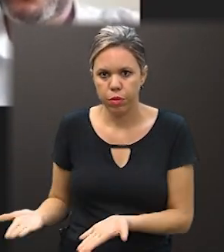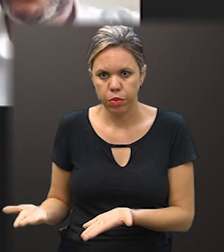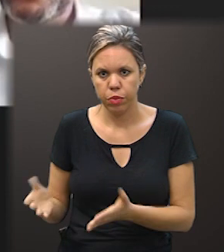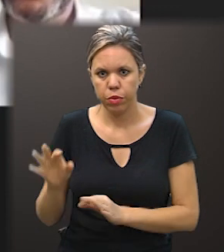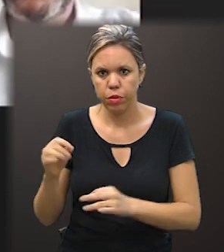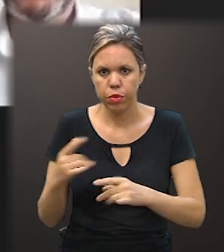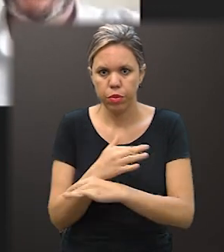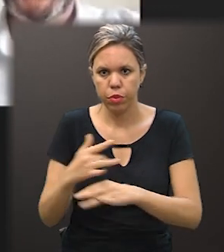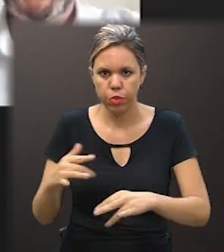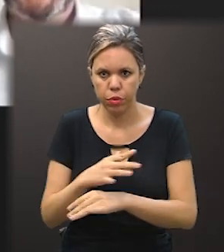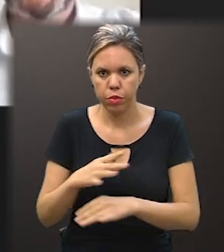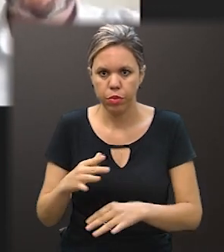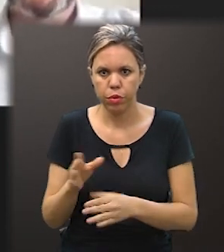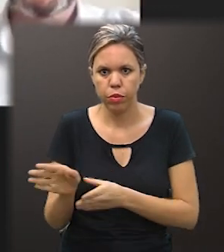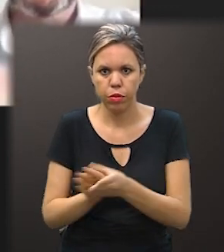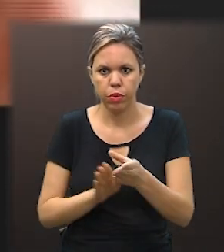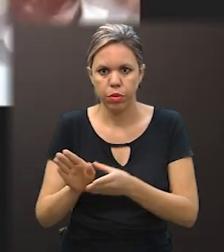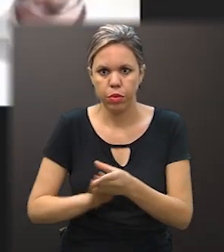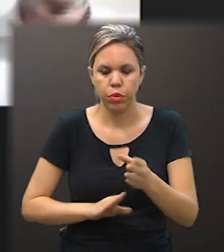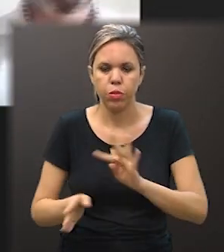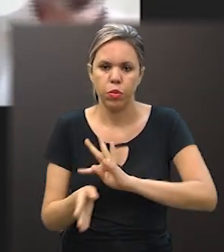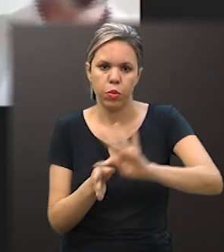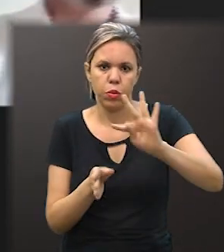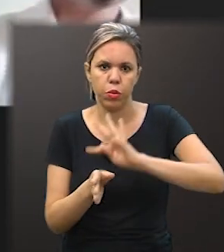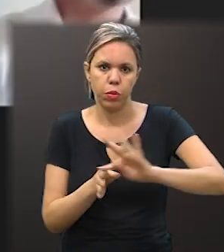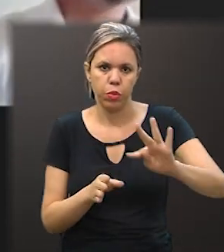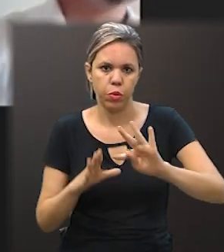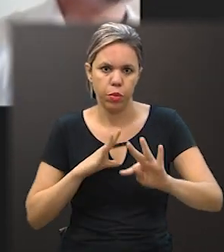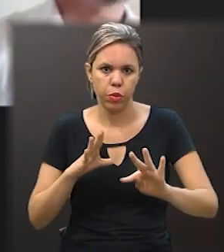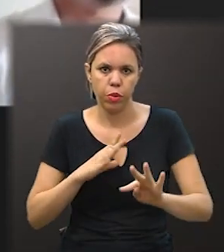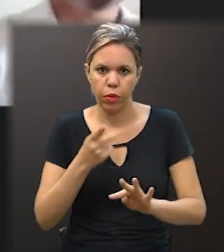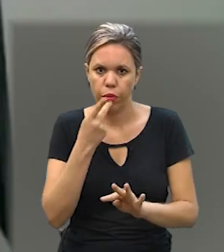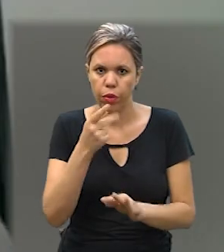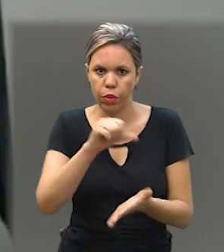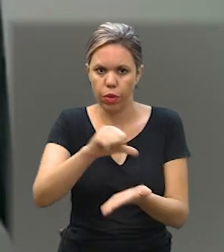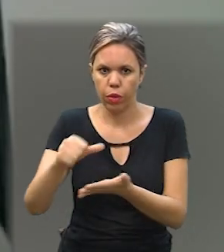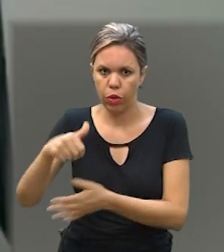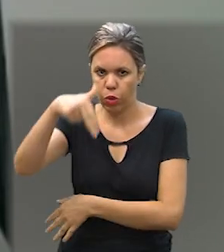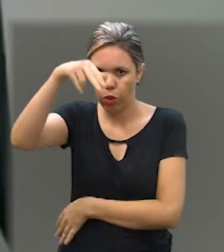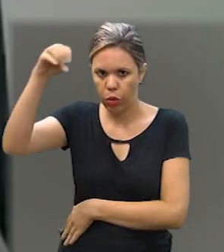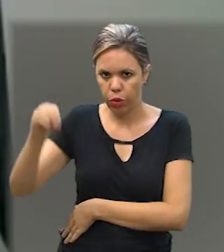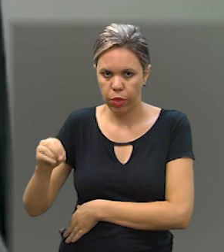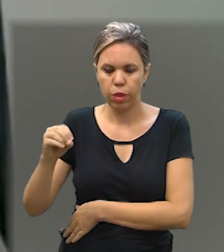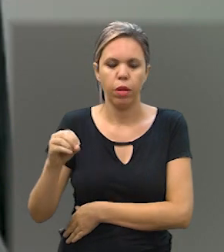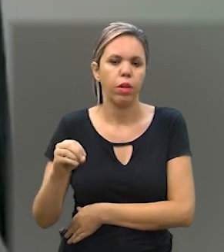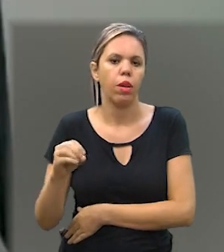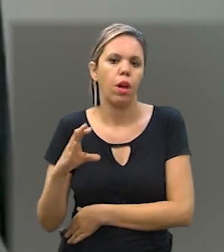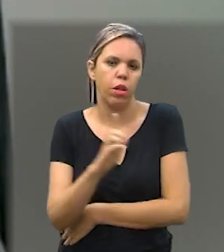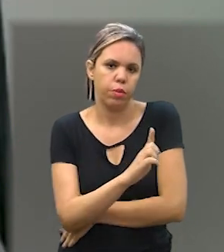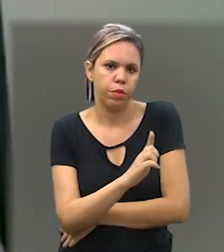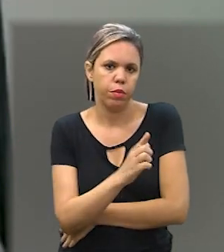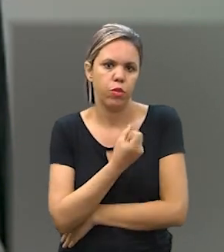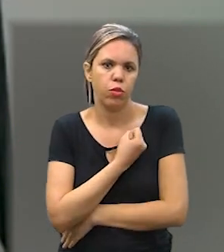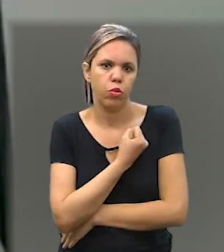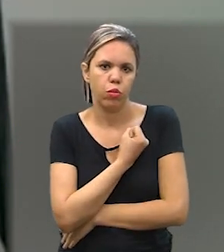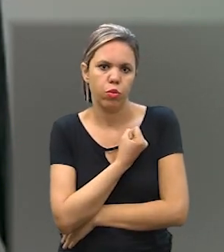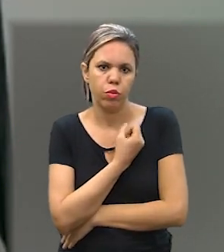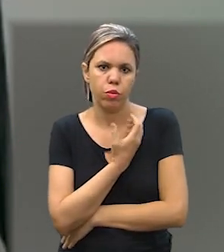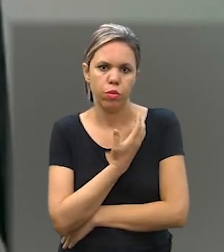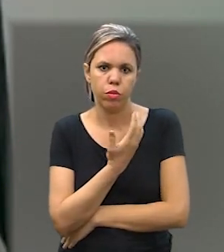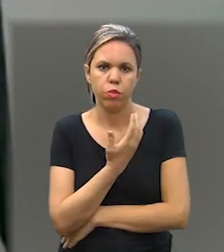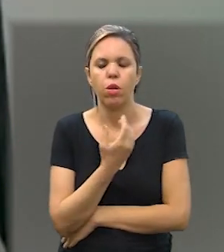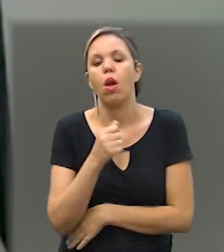de Planejamento e Urbanismo e do Conselho Tutelar da cidade. A gente está falando da região noroeste. A gente está